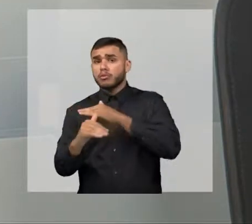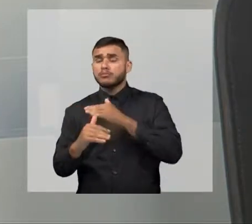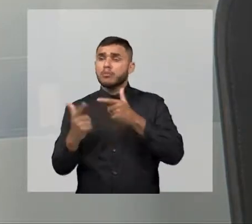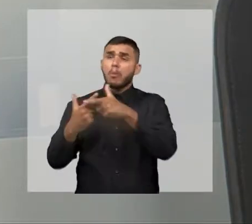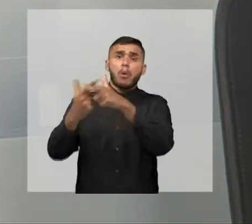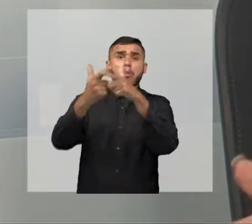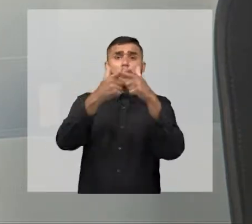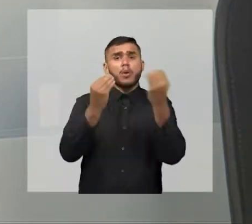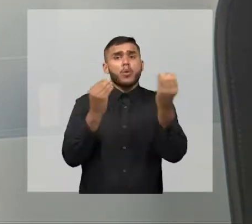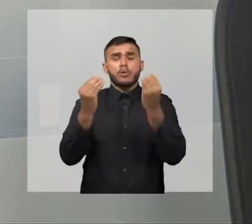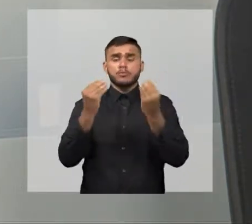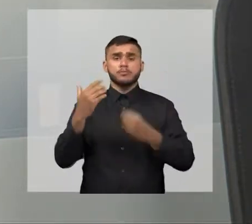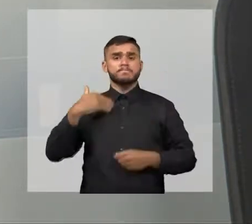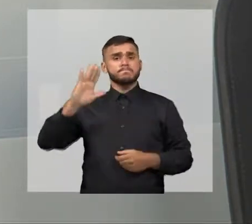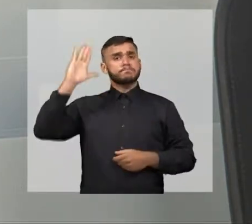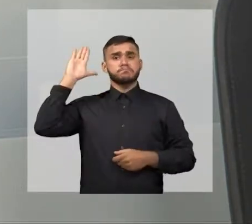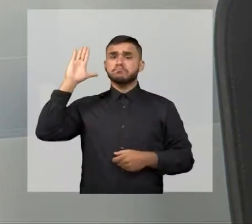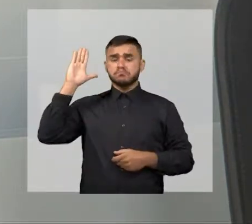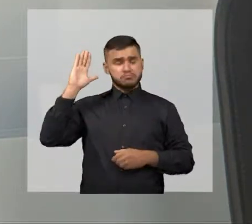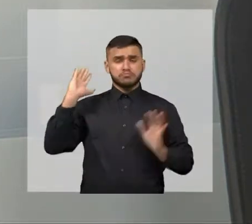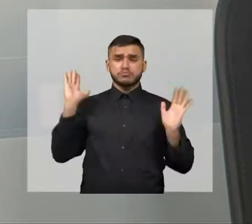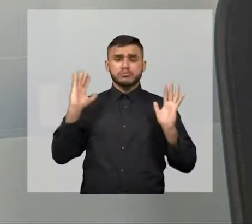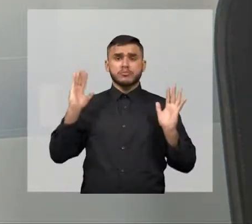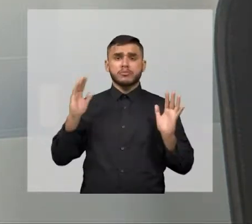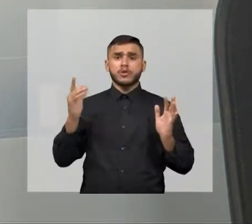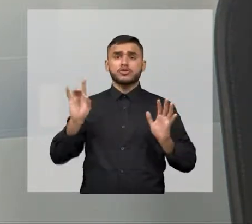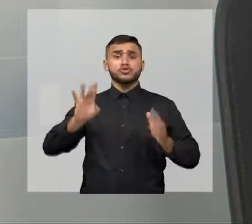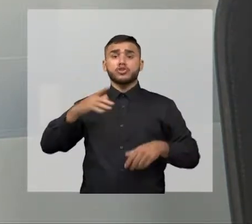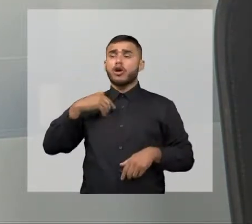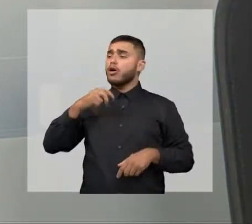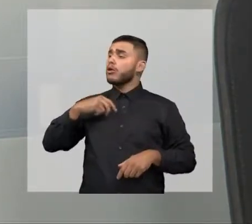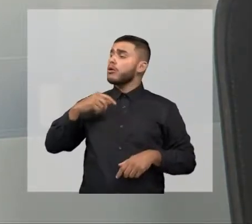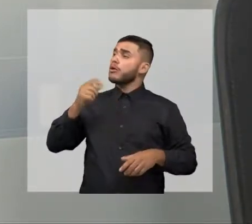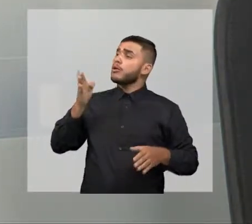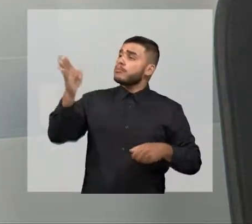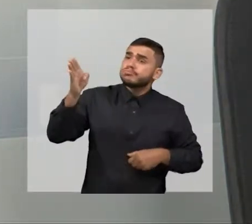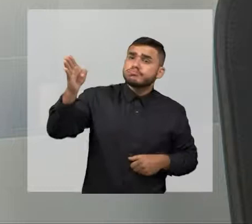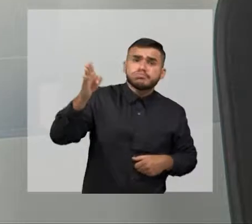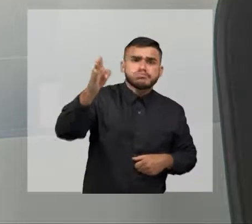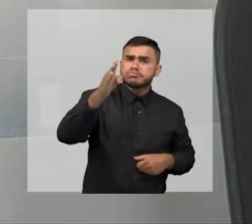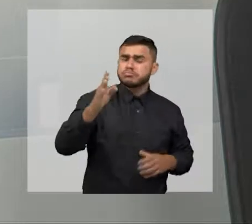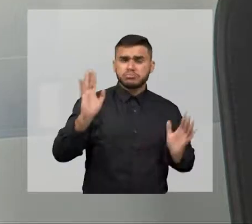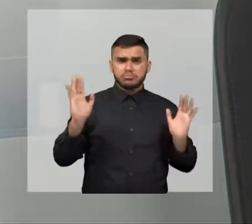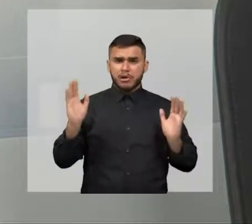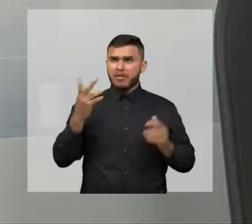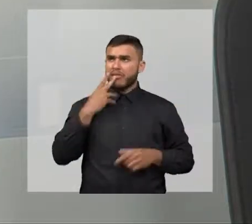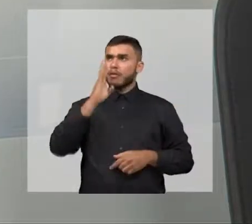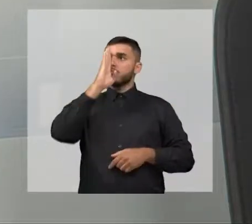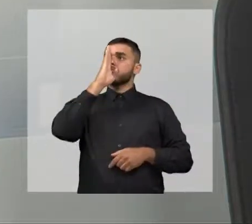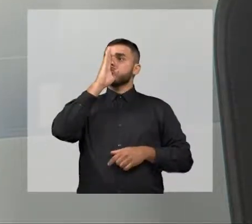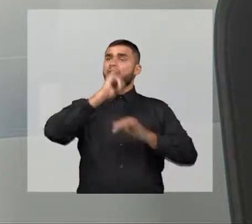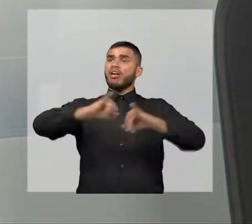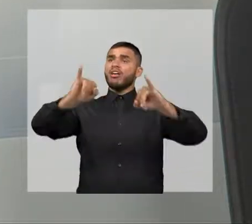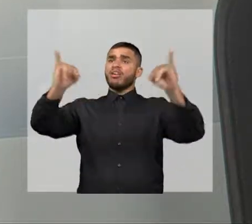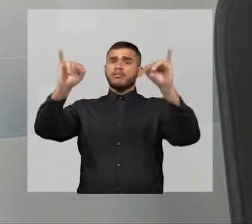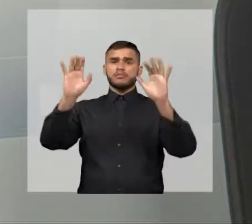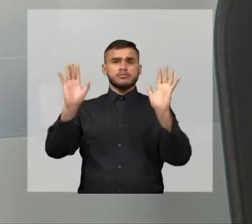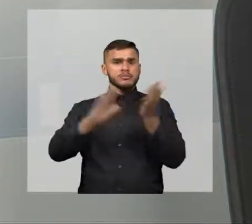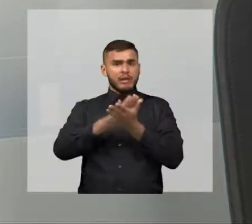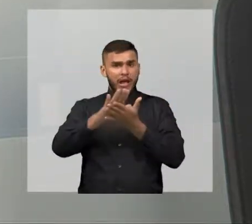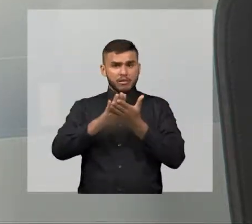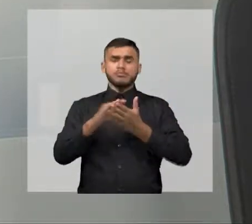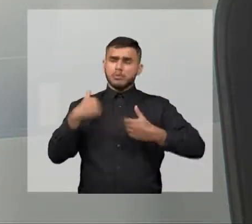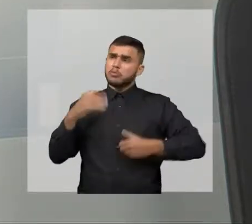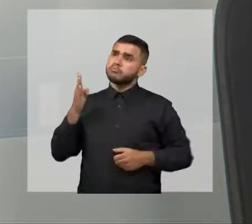resolver esse ou outro problema. Então, é uma campanha feita na base de gastar sola de sapato. E você acaba se deparando com